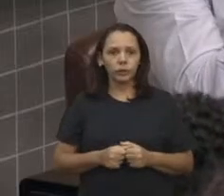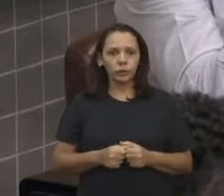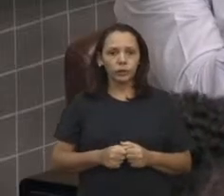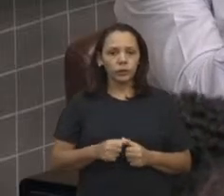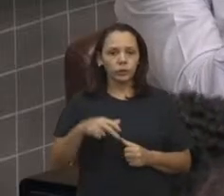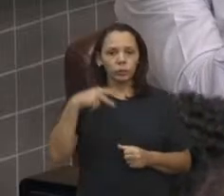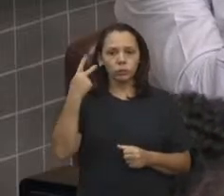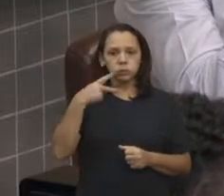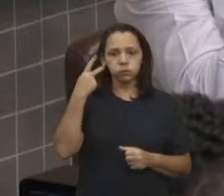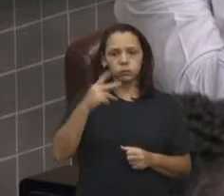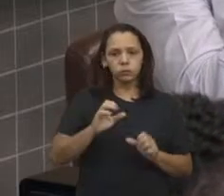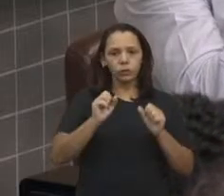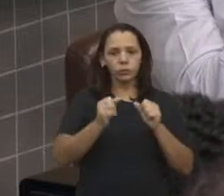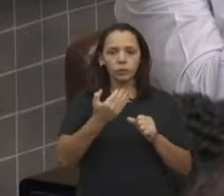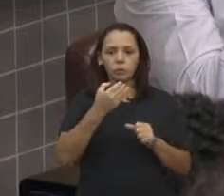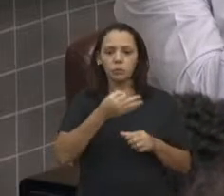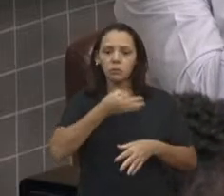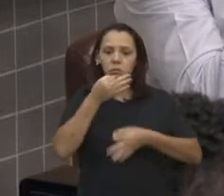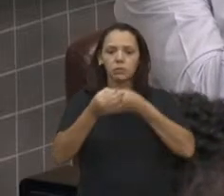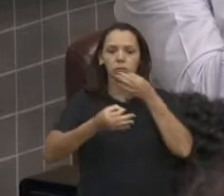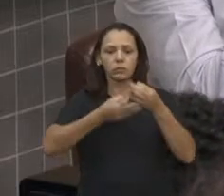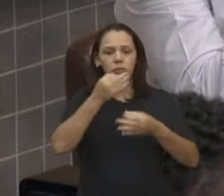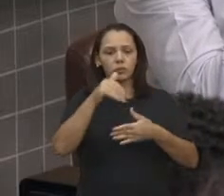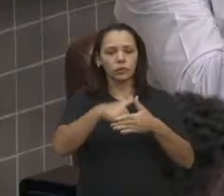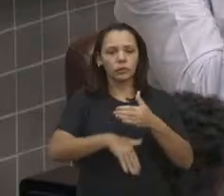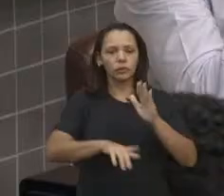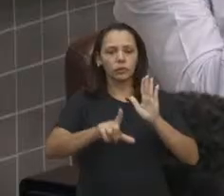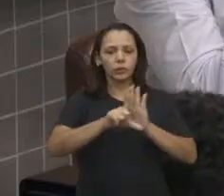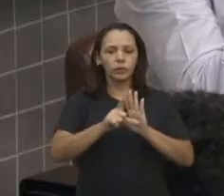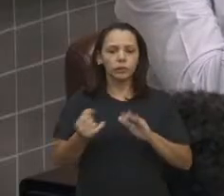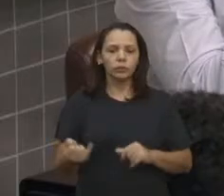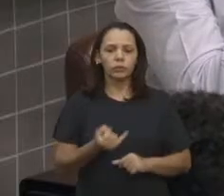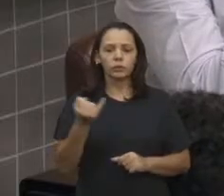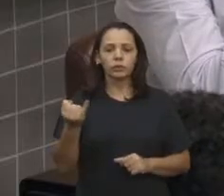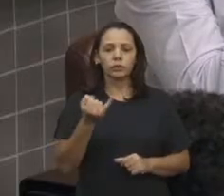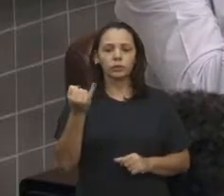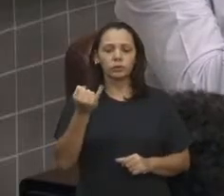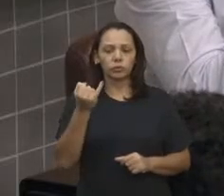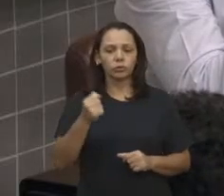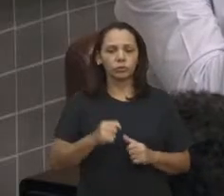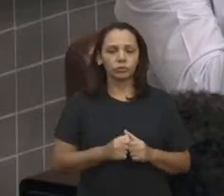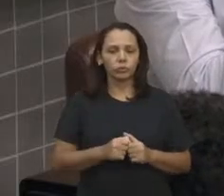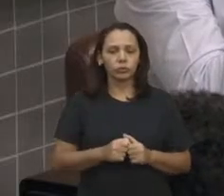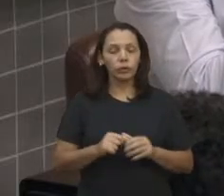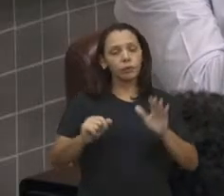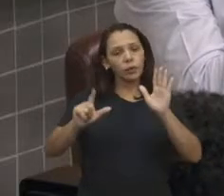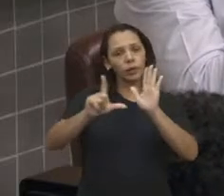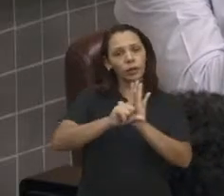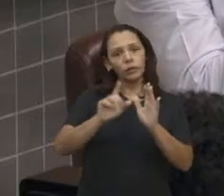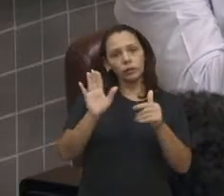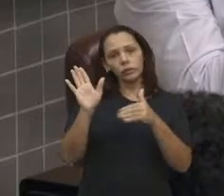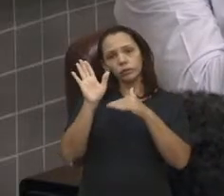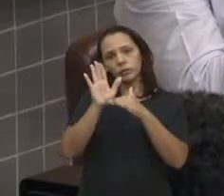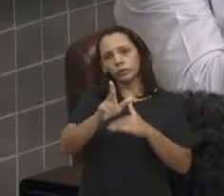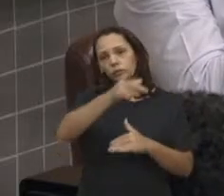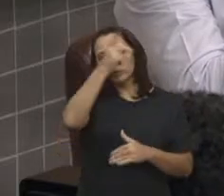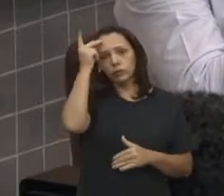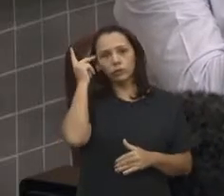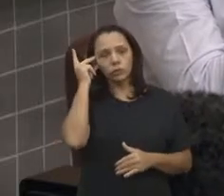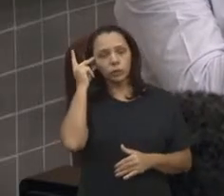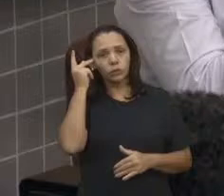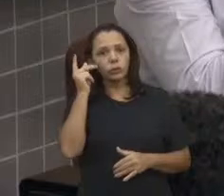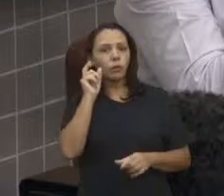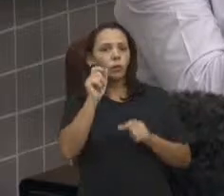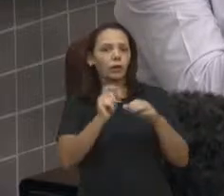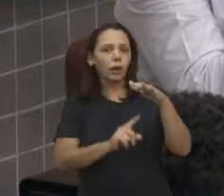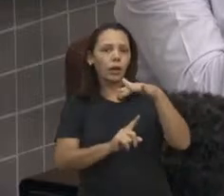poderão opinar e votar sobre essa importante lei para o município, onde vai dar possibilidade às pessoas interessadas em adotar